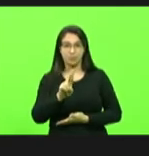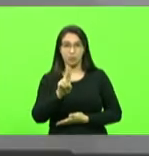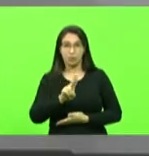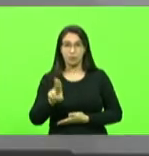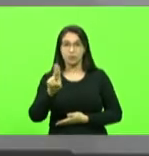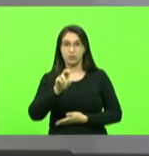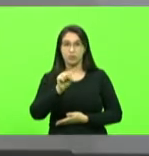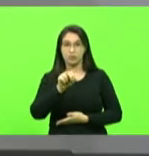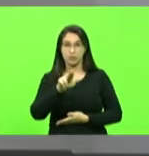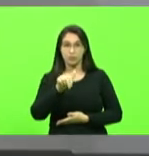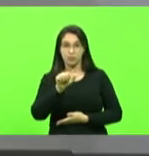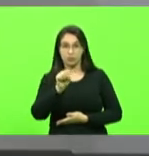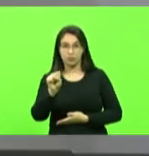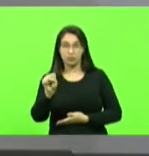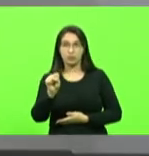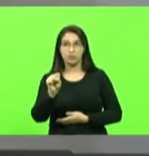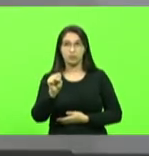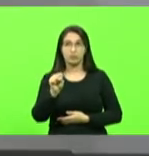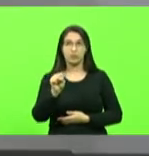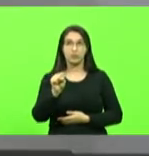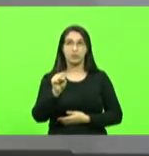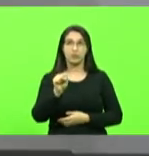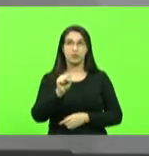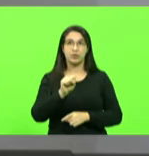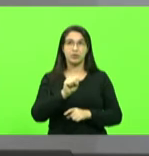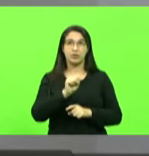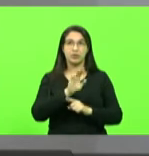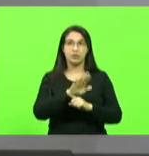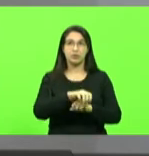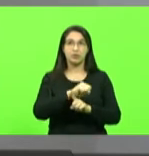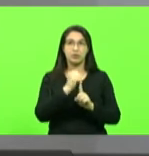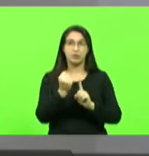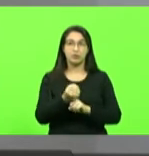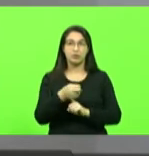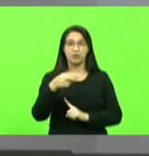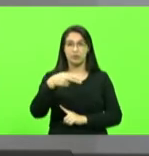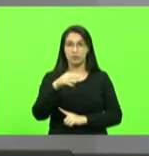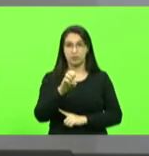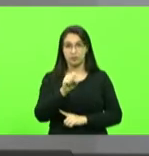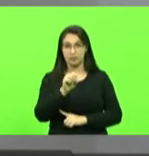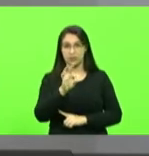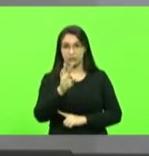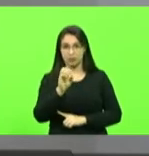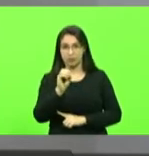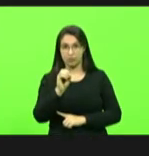Conselho Estadual de Assistência Social. Nestor, a palavra está contigo.